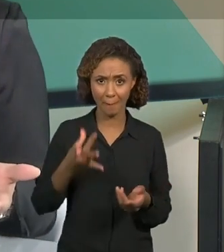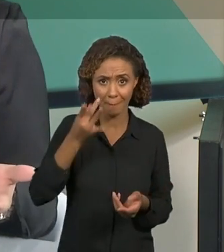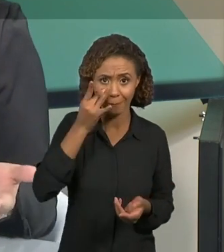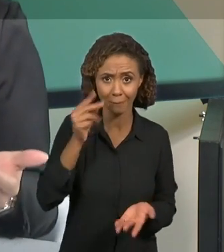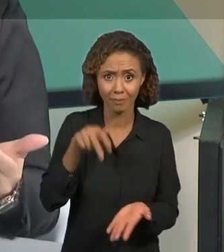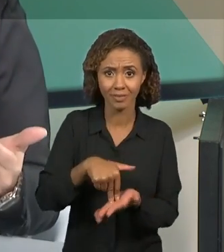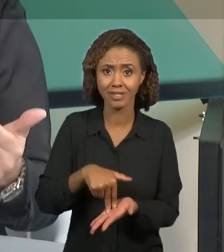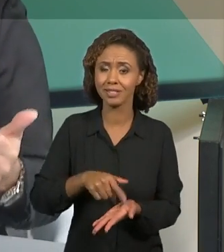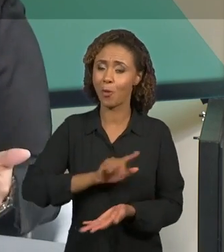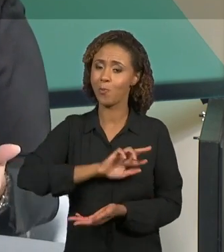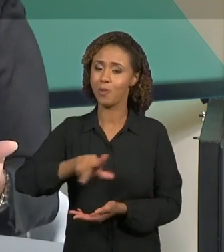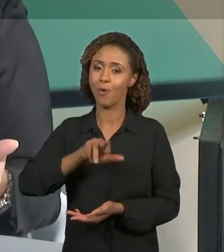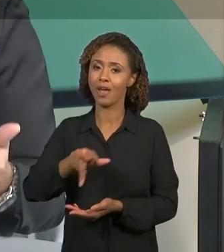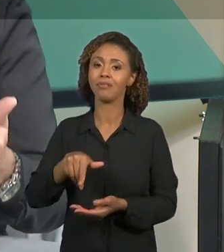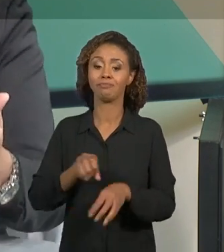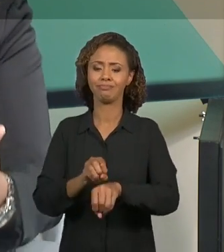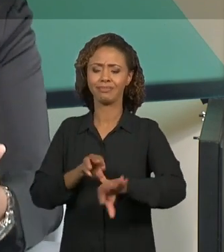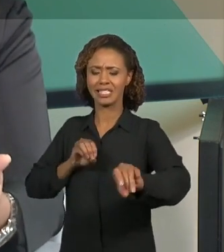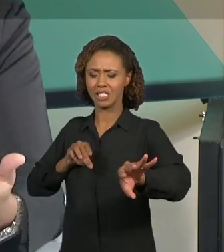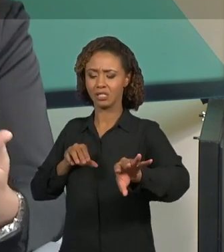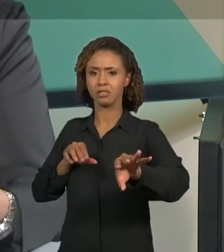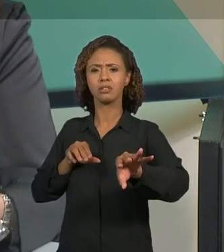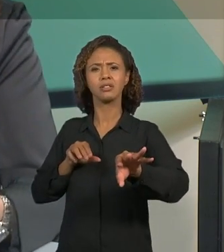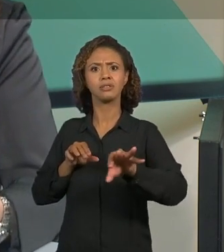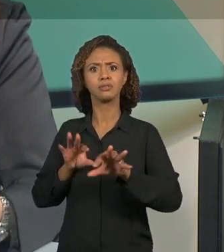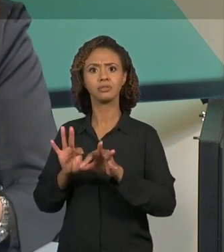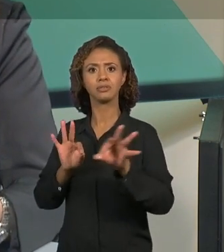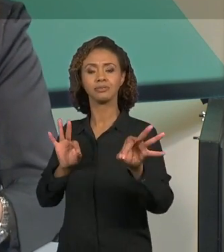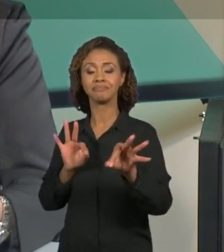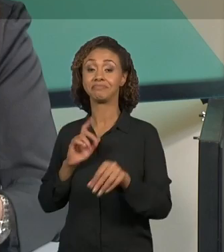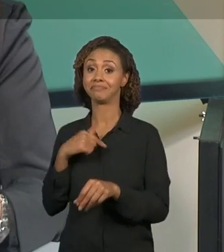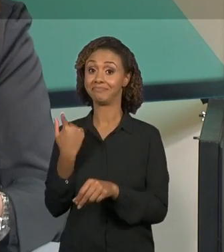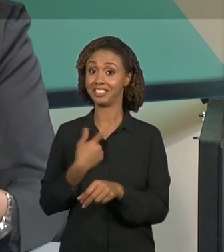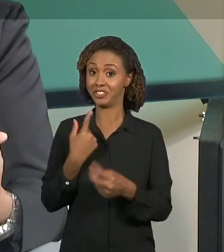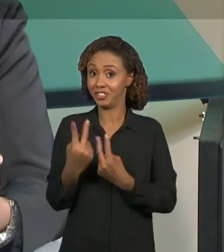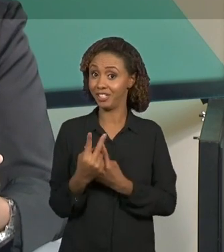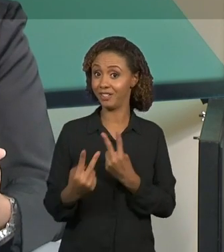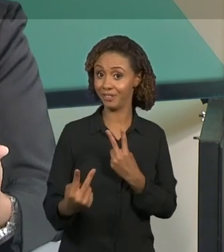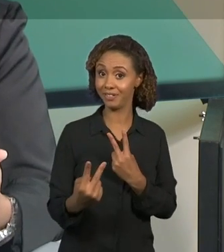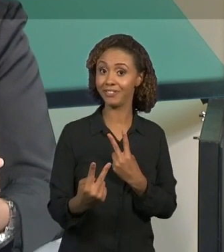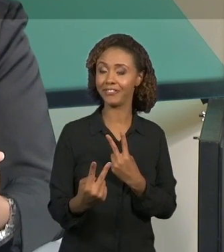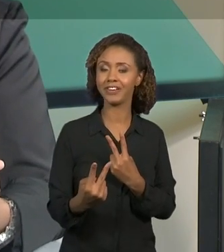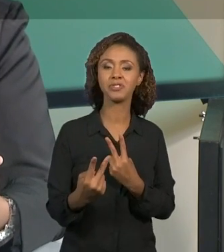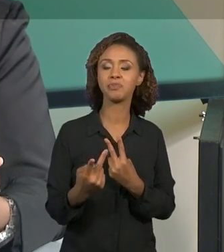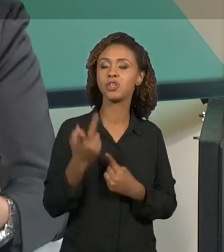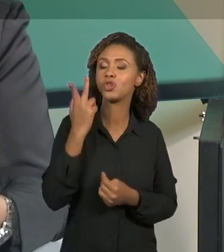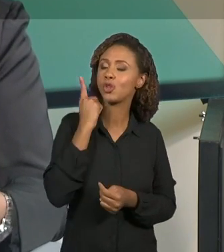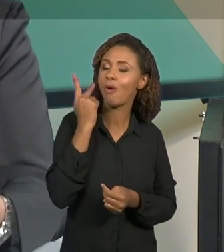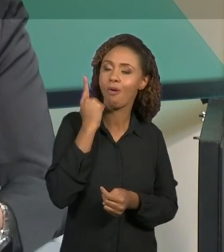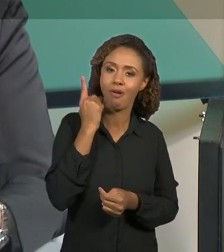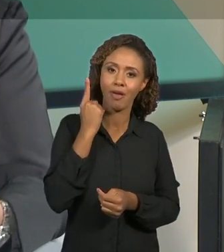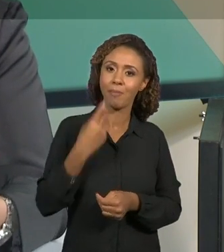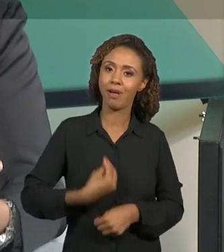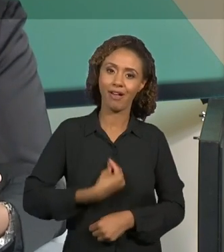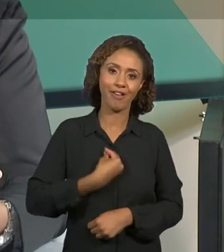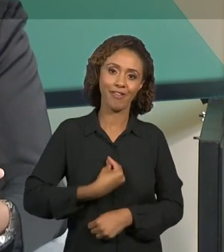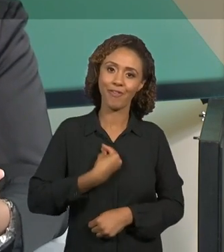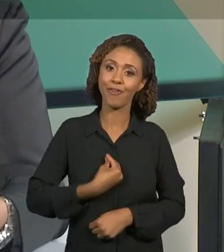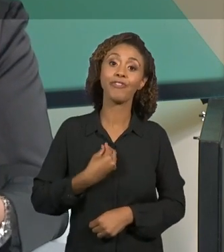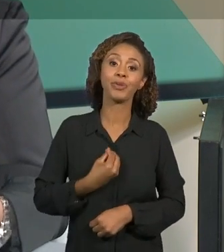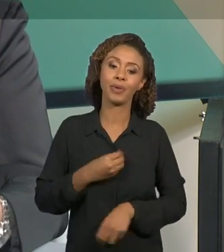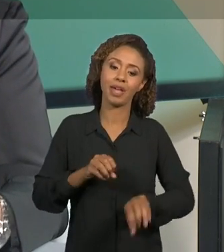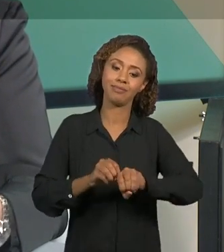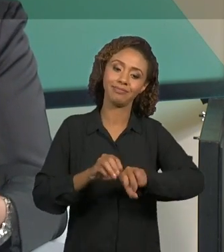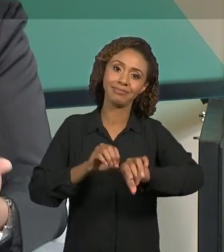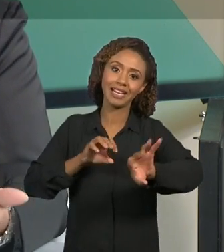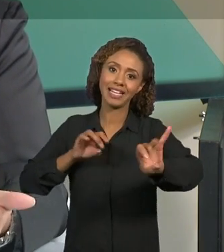presencial ele vai ser a distância e para gente que é da univesp faz parte do nosso dia trabalho à distância